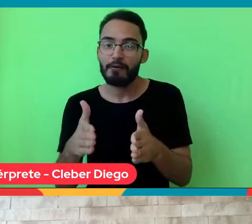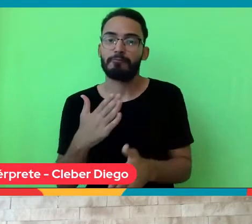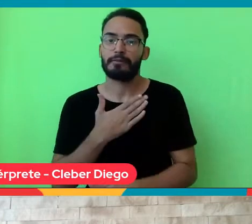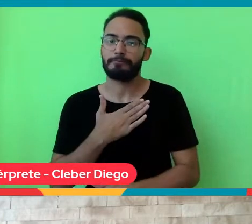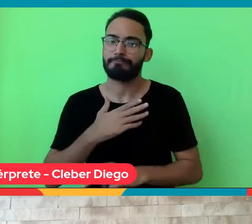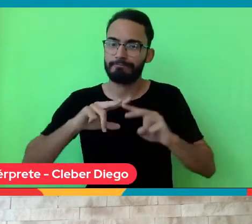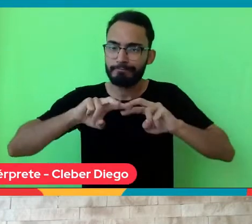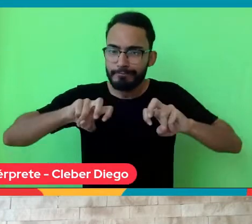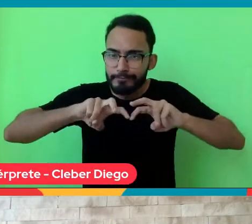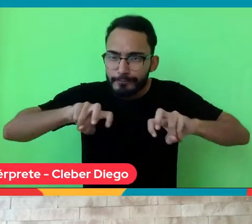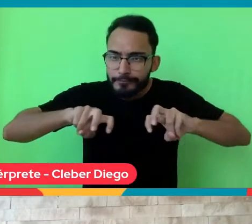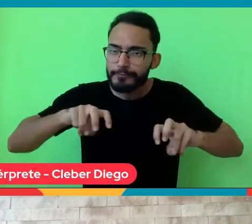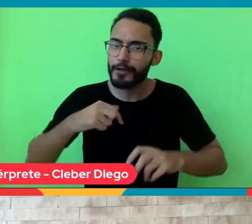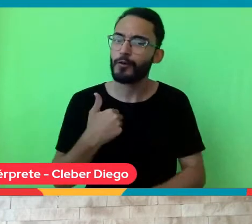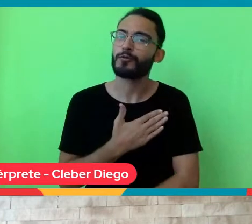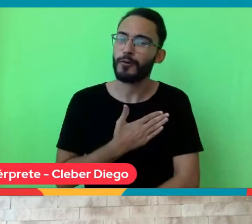muito.